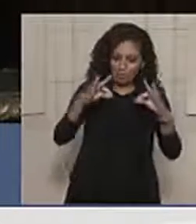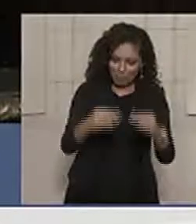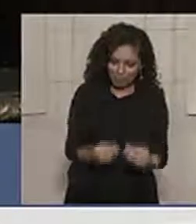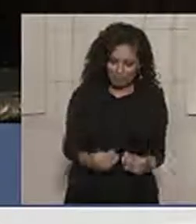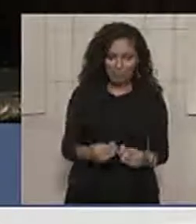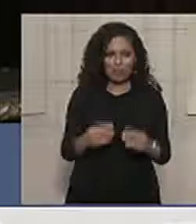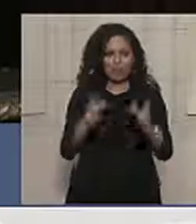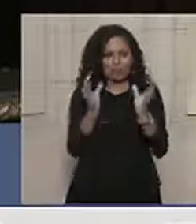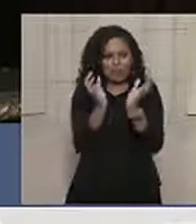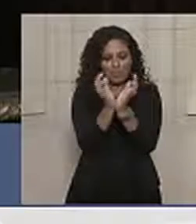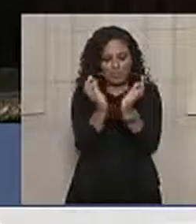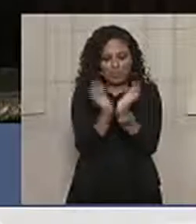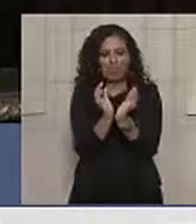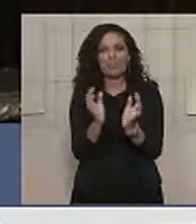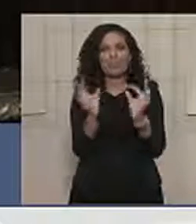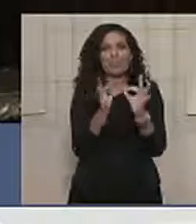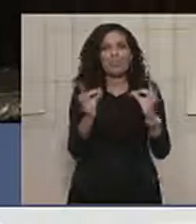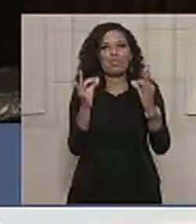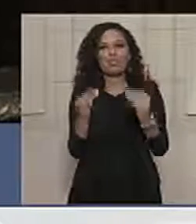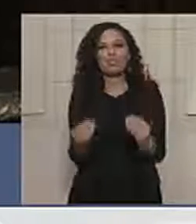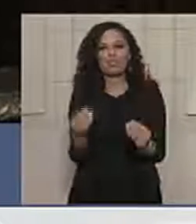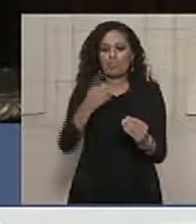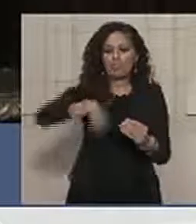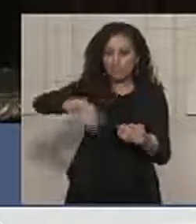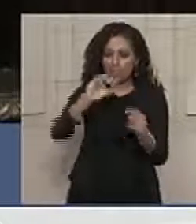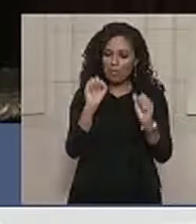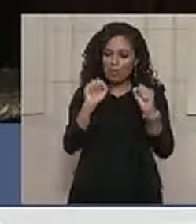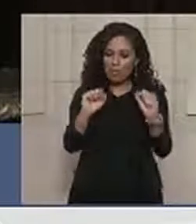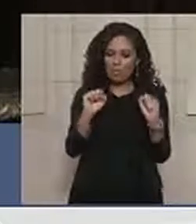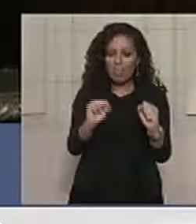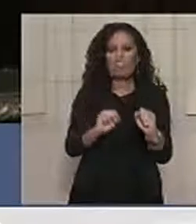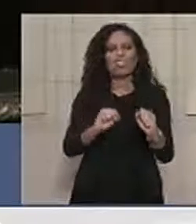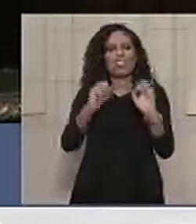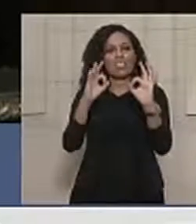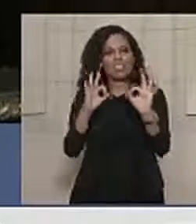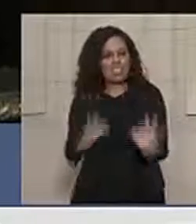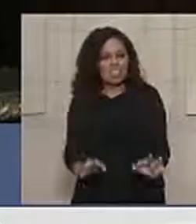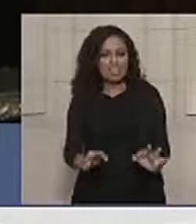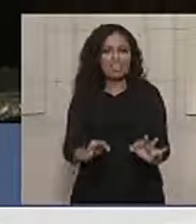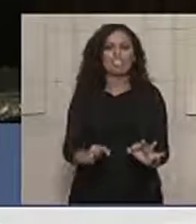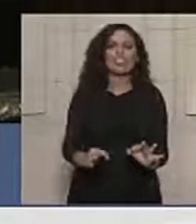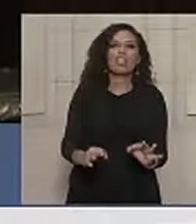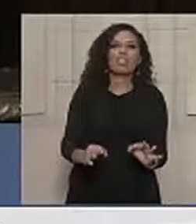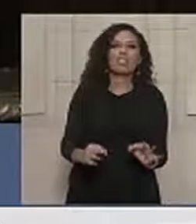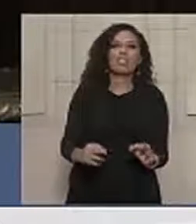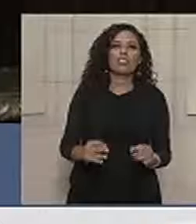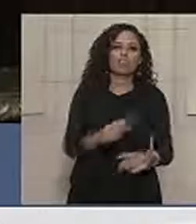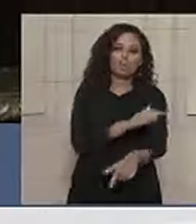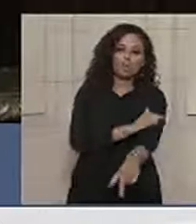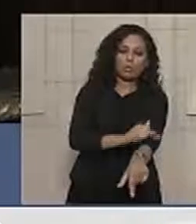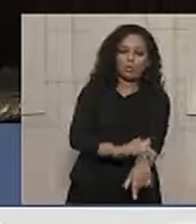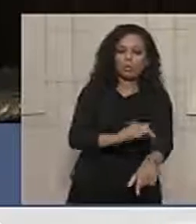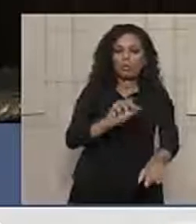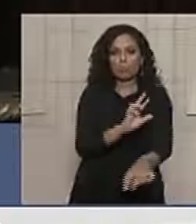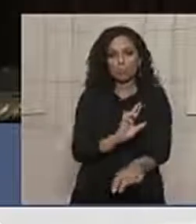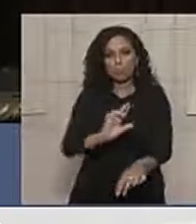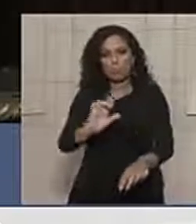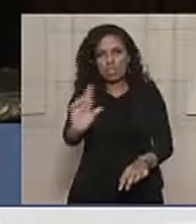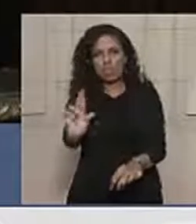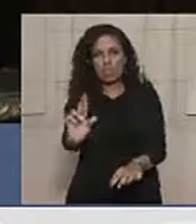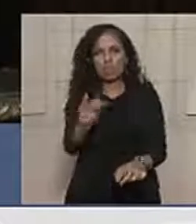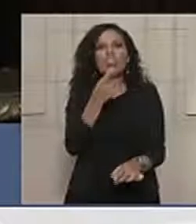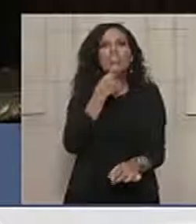população fluminense, para que a gente possa ter, de fato, uma atuação que responda